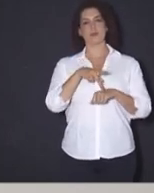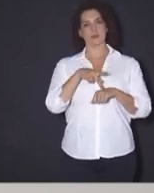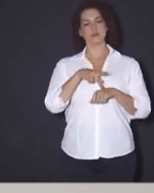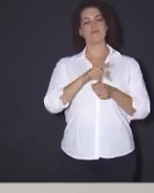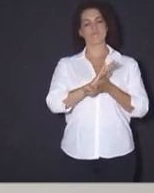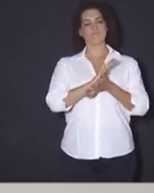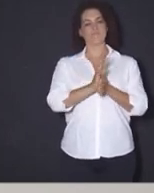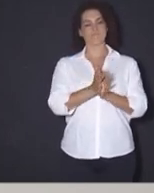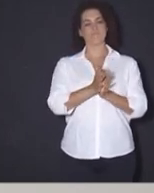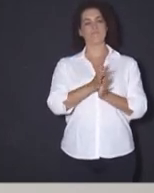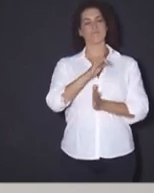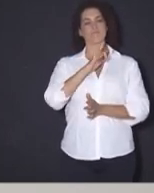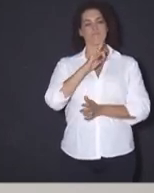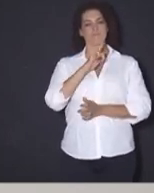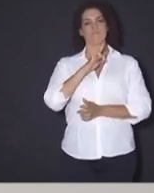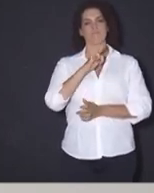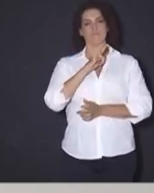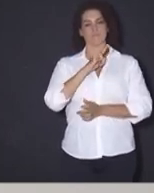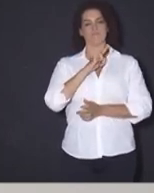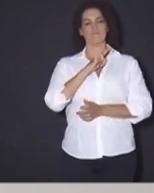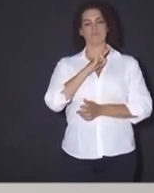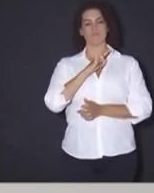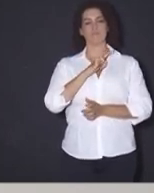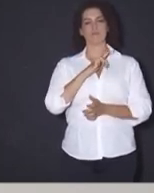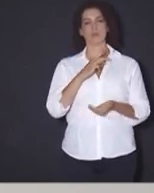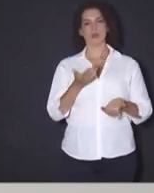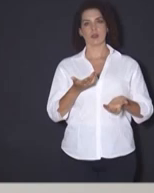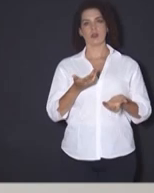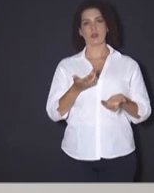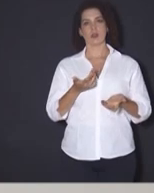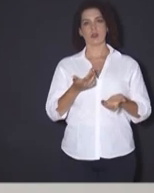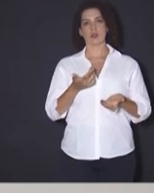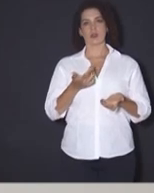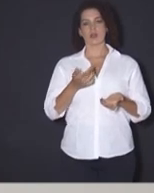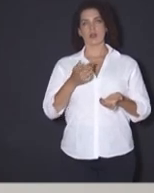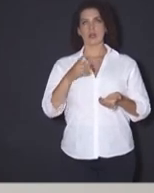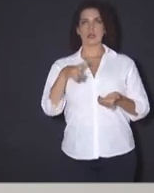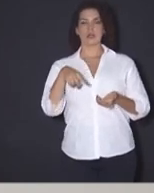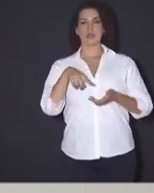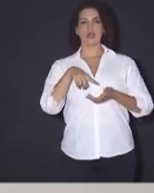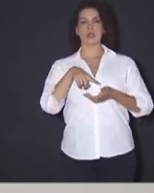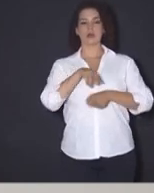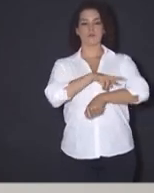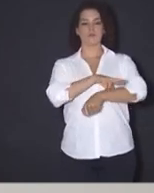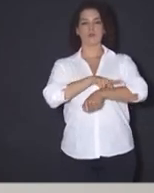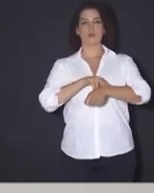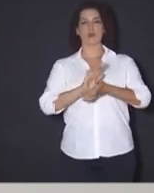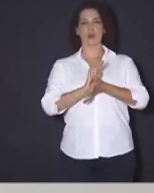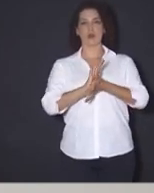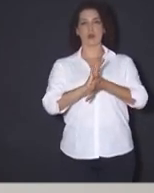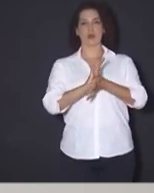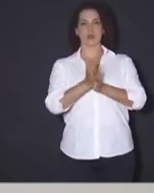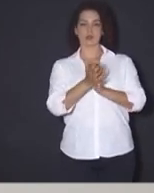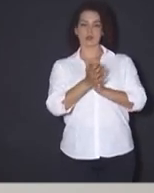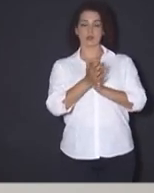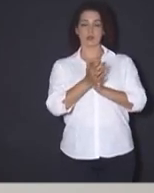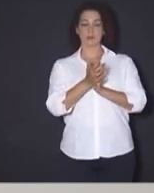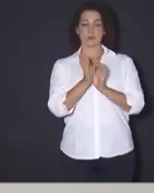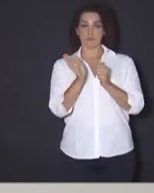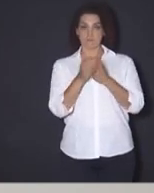racista apesar de sério um raciocínio genérico na